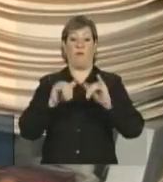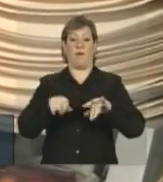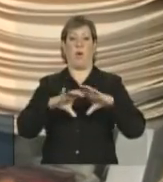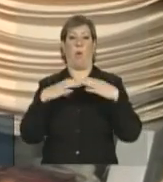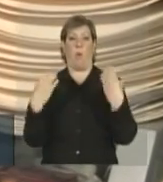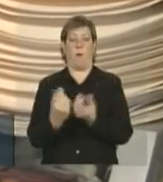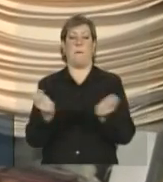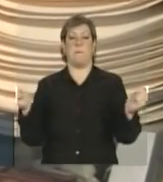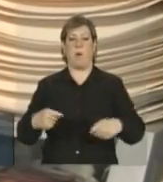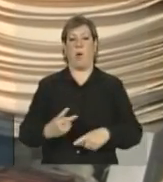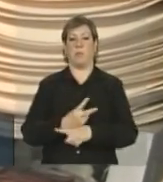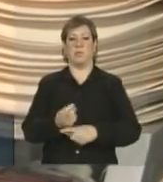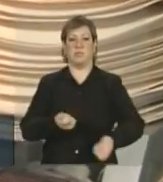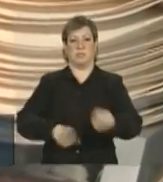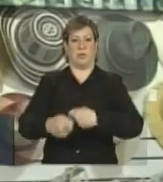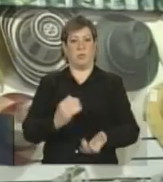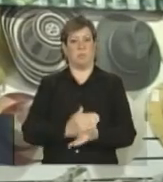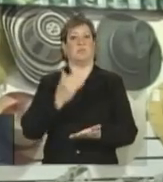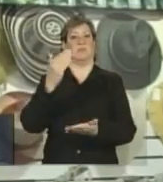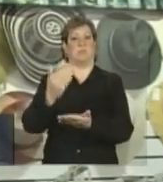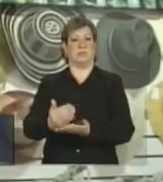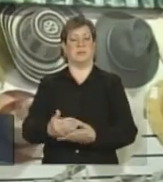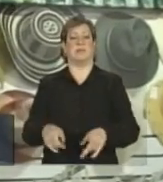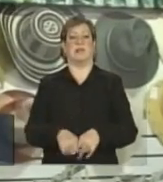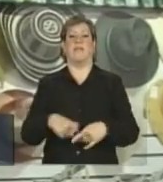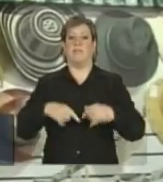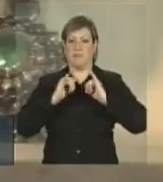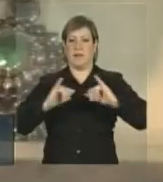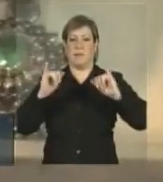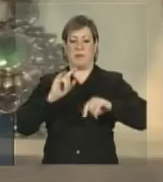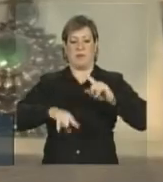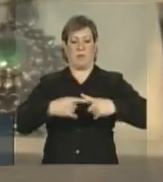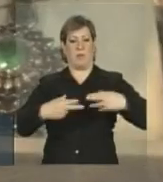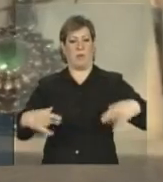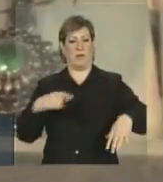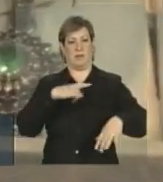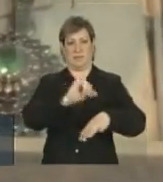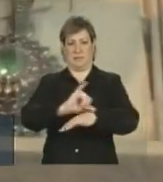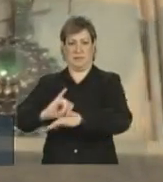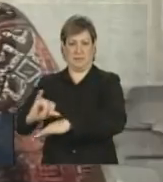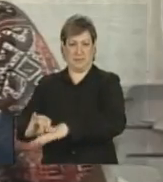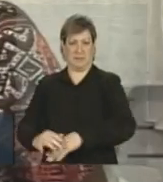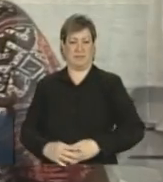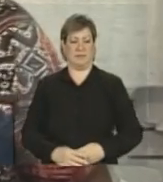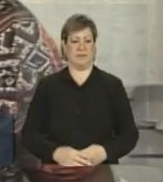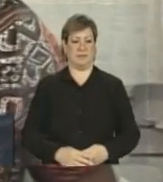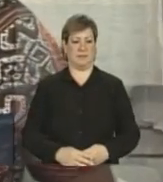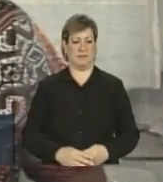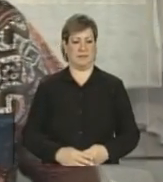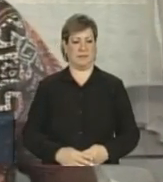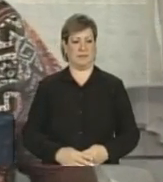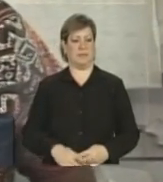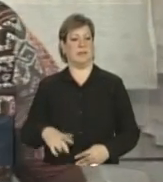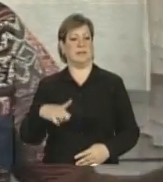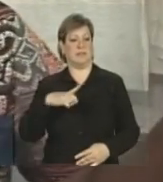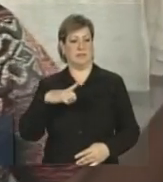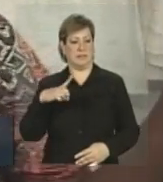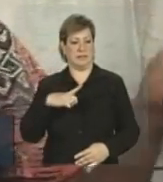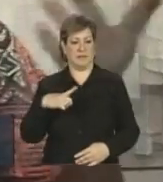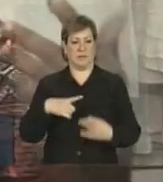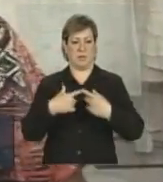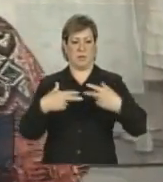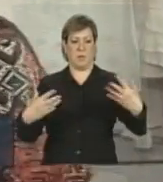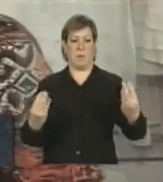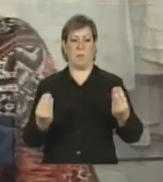a procura pelo comércio aumente e faz propaganda dos artigos disponíveis. Hay artesanía muy